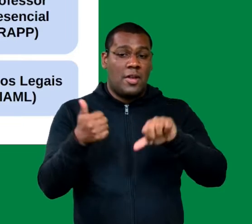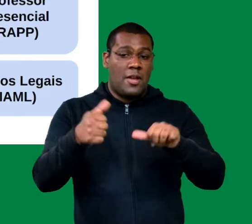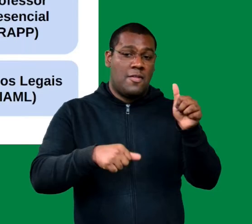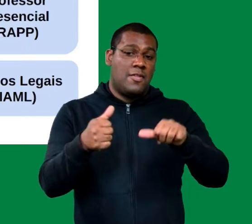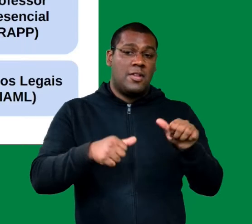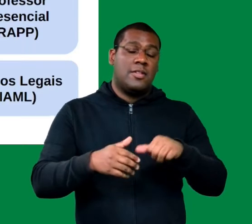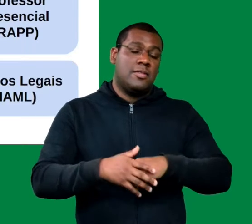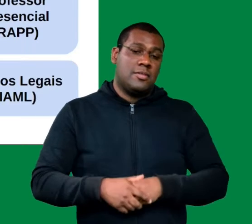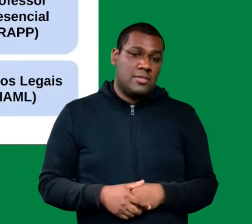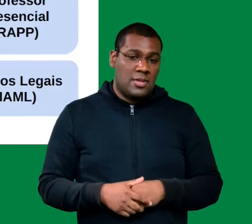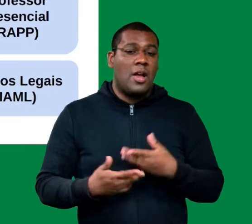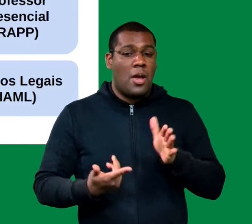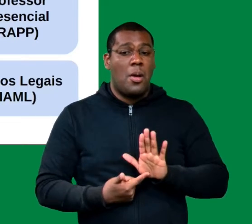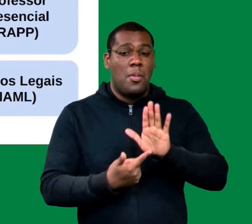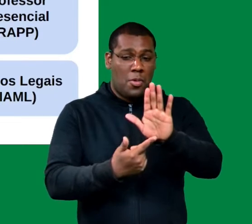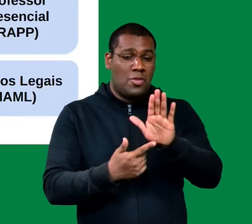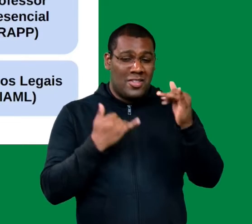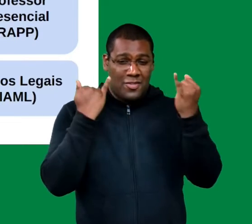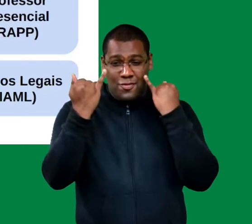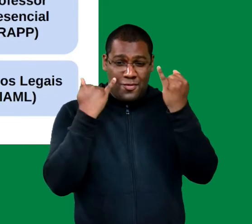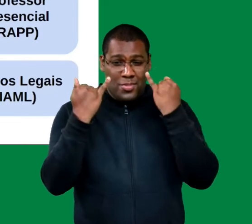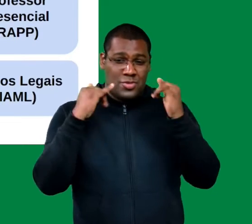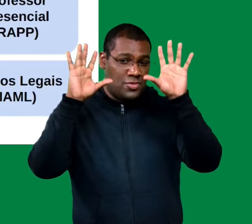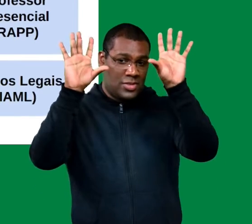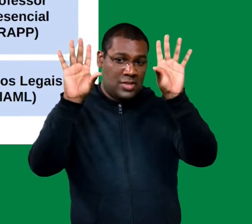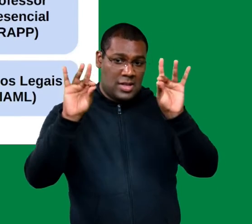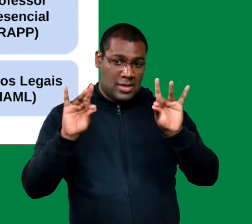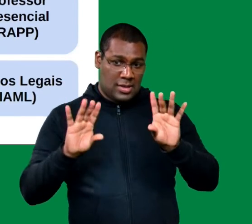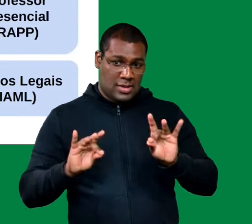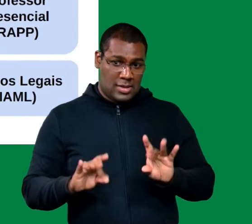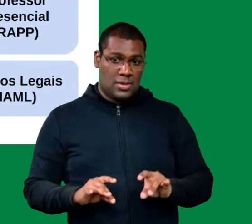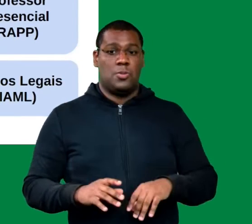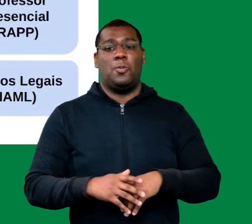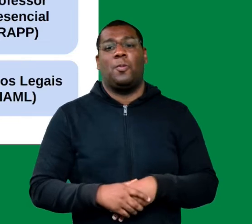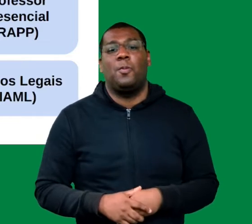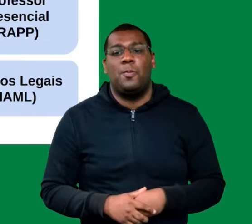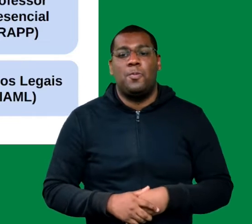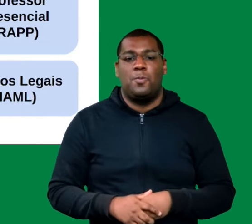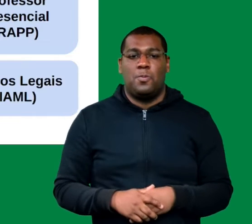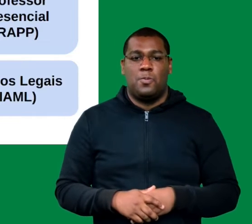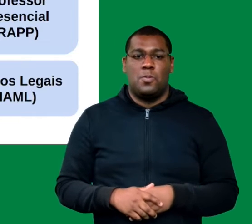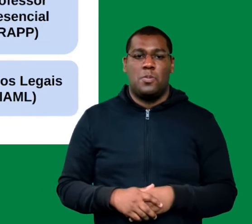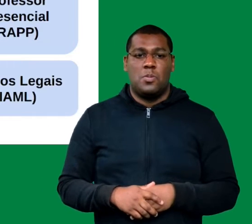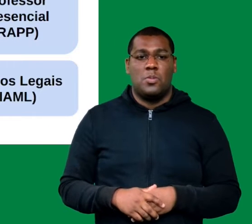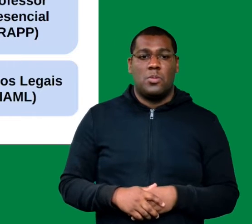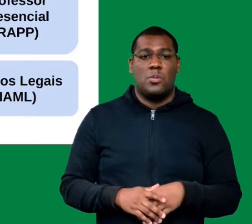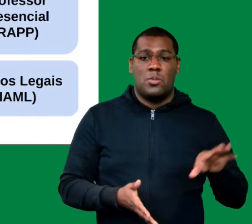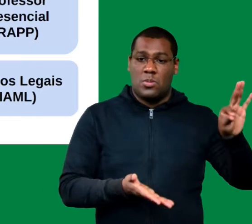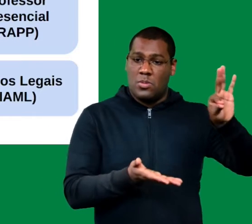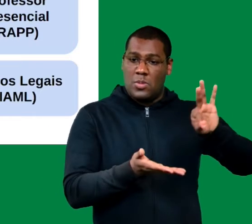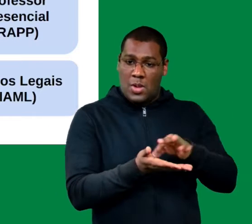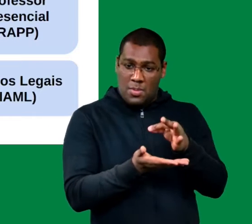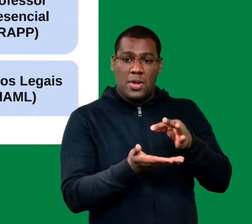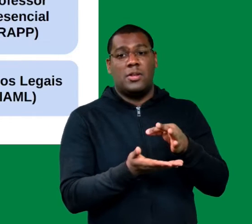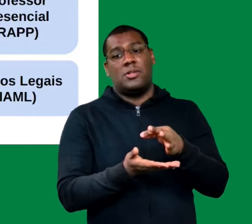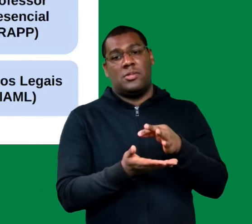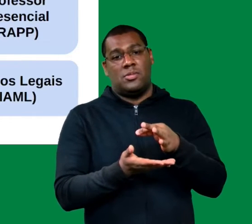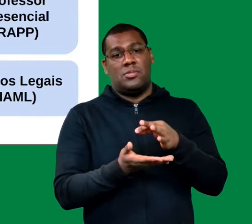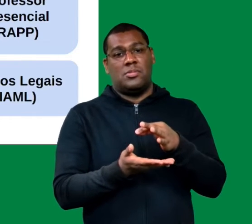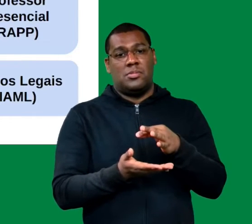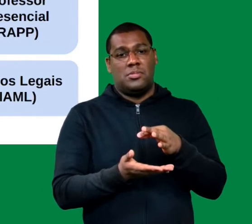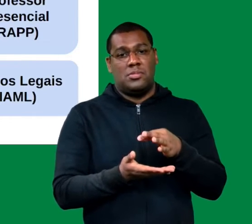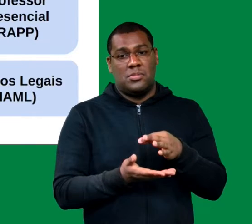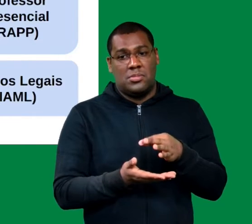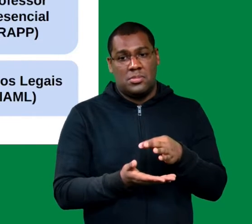vamos detalhar essas informações aqui nessa apresentação, tá certo? Outra coisa, matrícula equalizada não se confunde